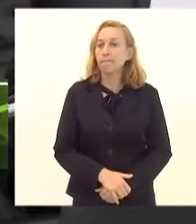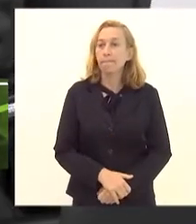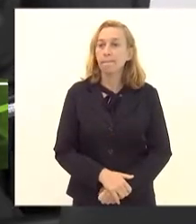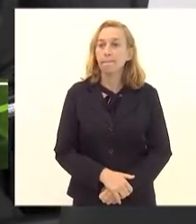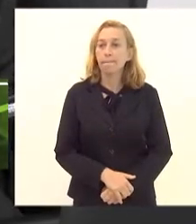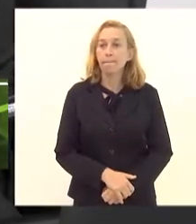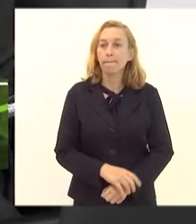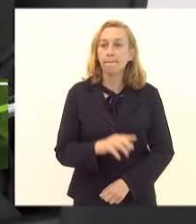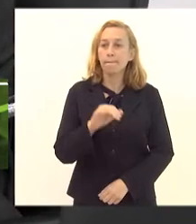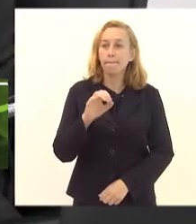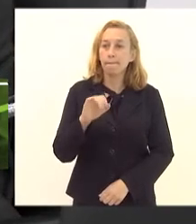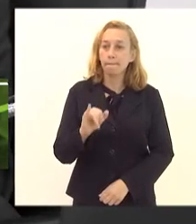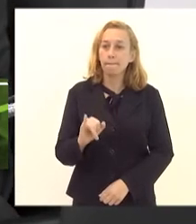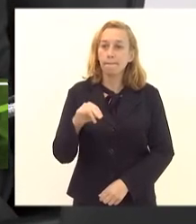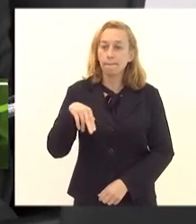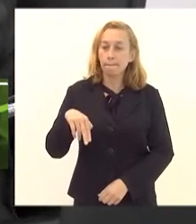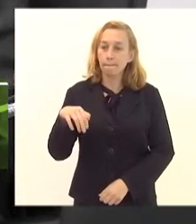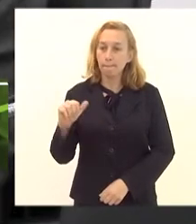pelo INEA. Né?